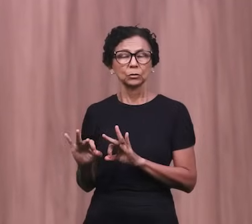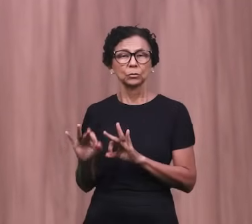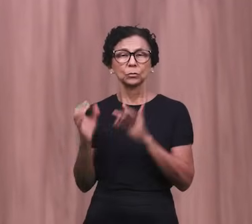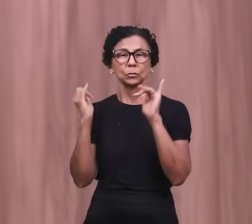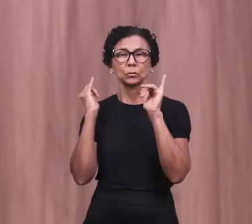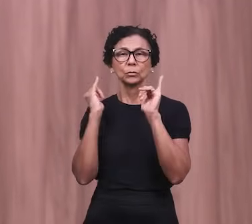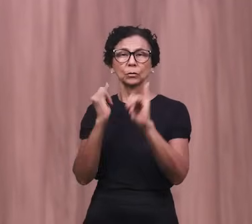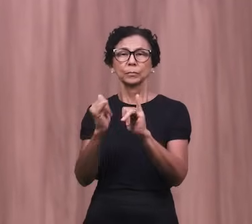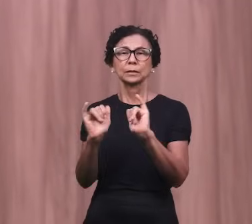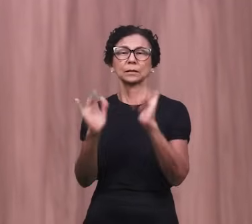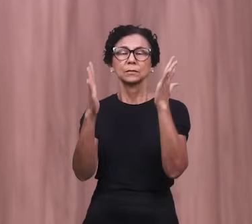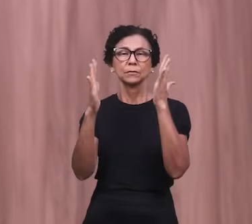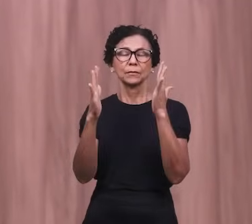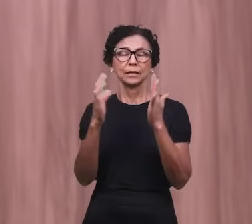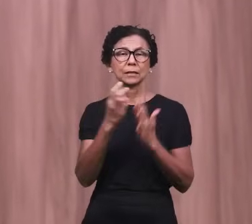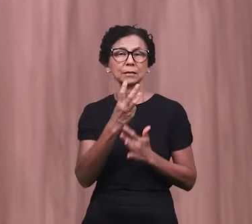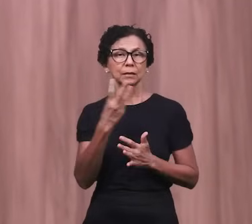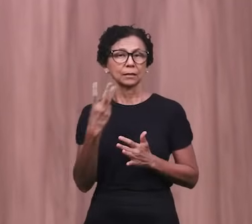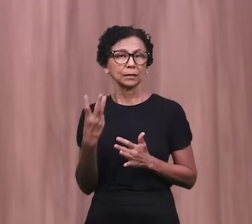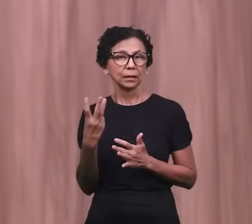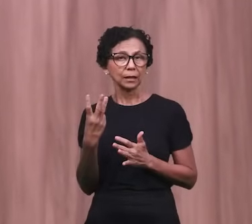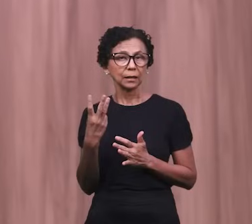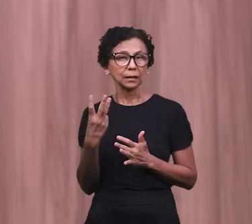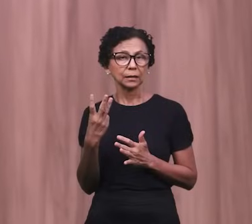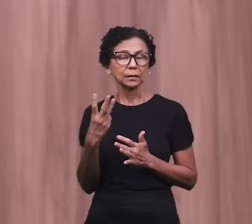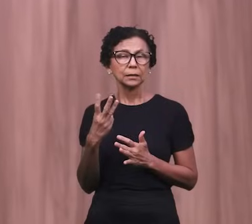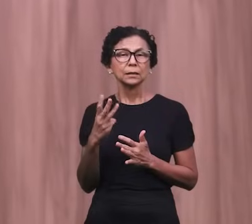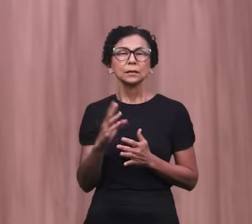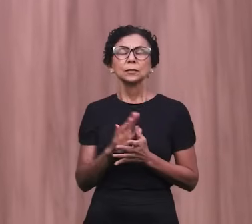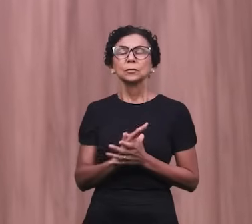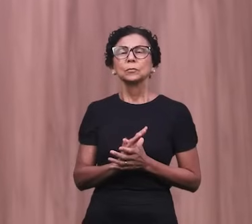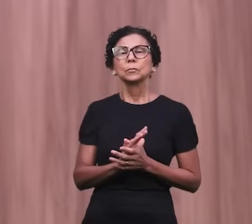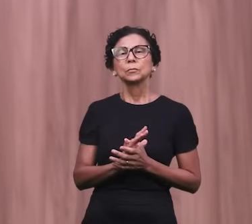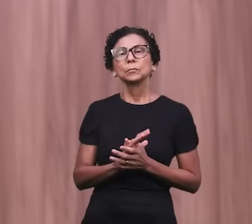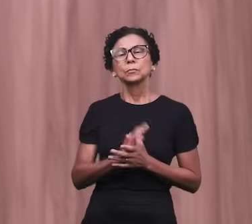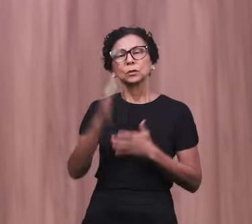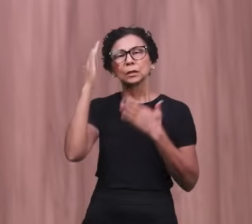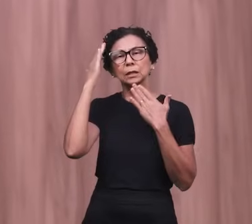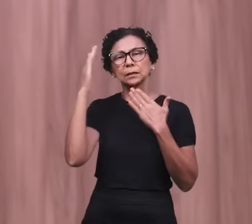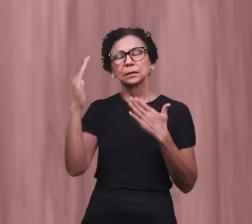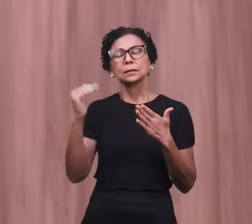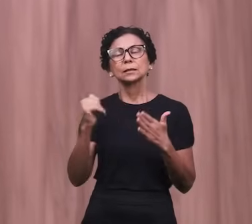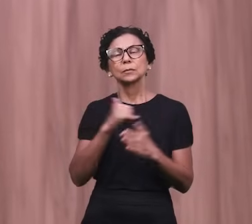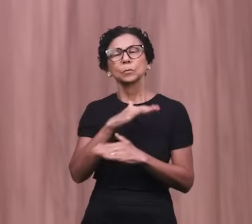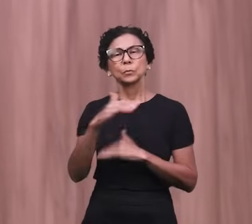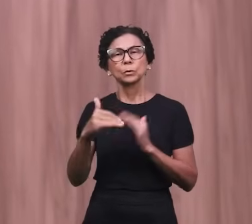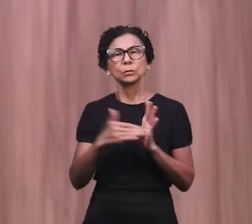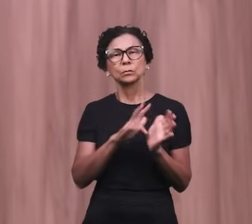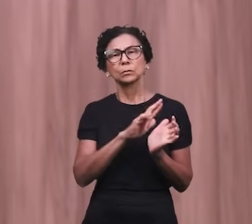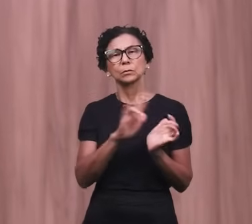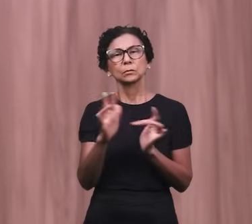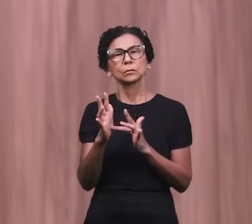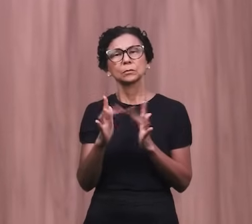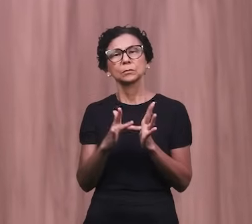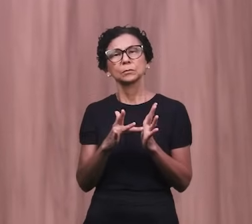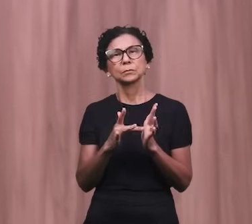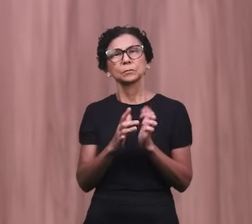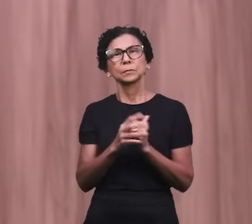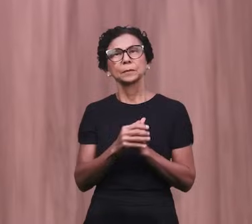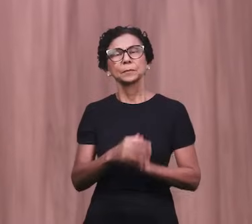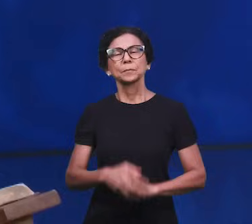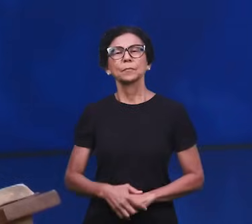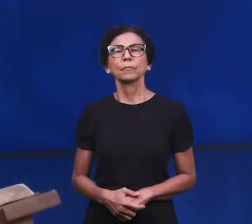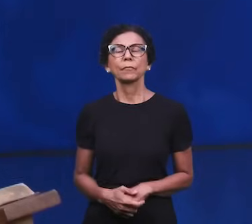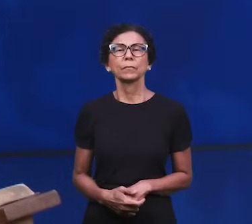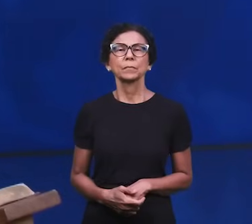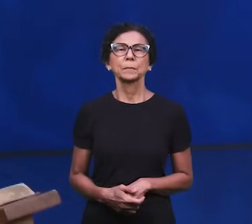igreja, em cada, Senhor, ponto, Senhor, aonde foi transmitido o evento. Te louvamos, Senhor, assim por tudo, em nome do